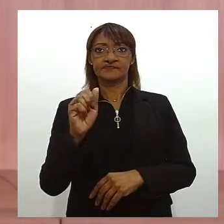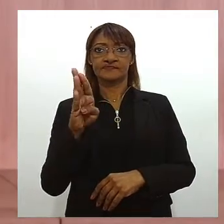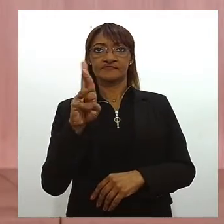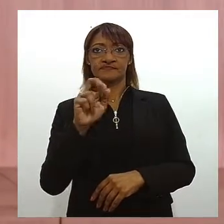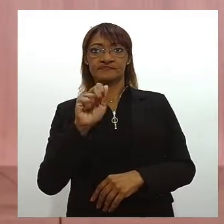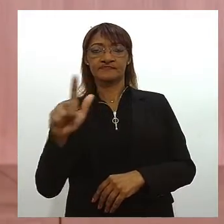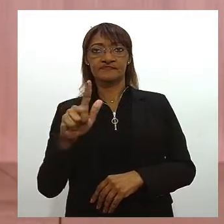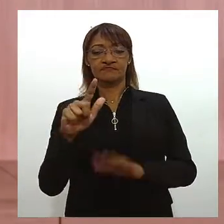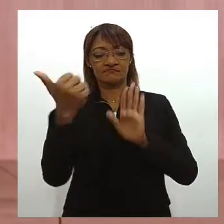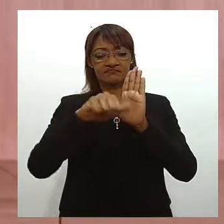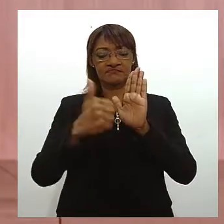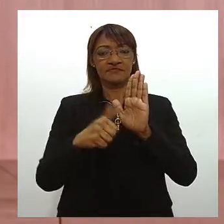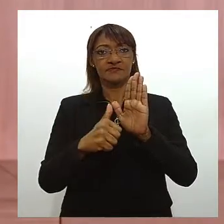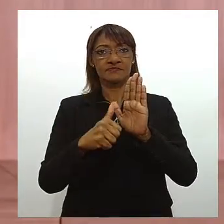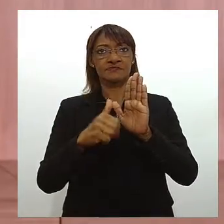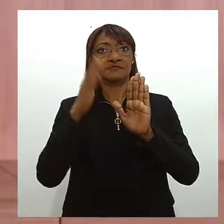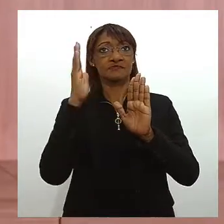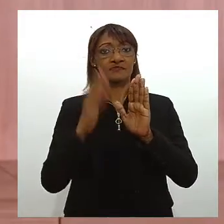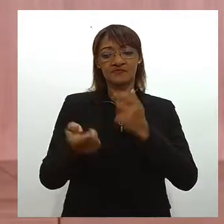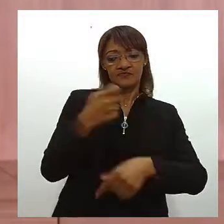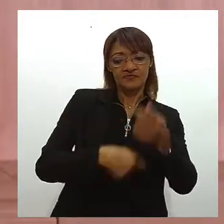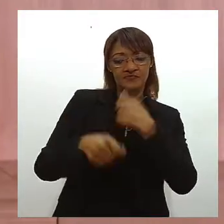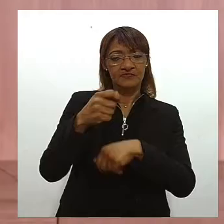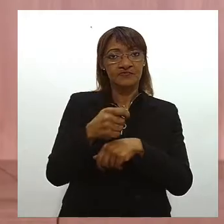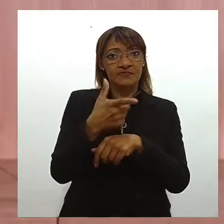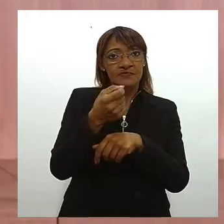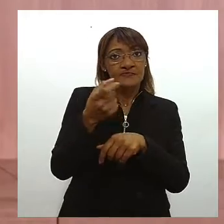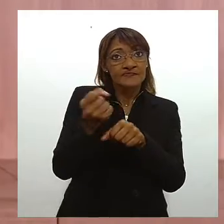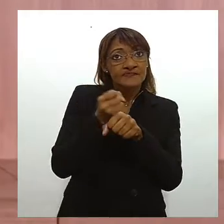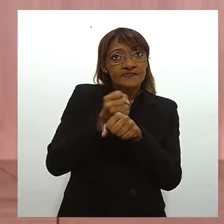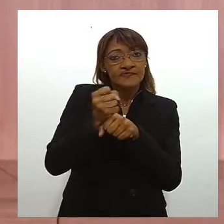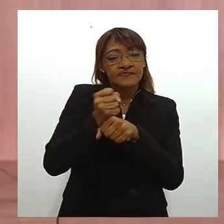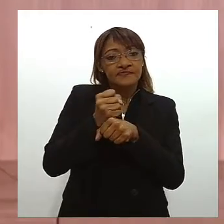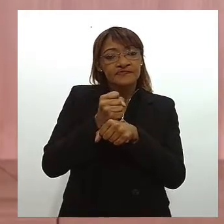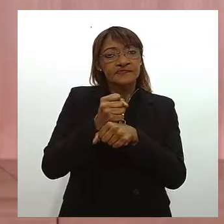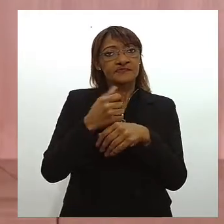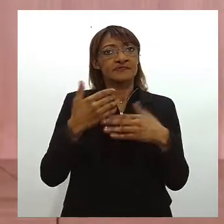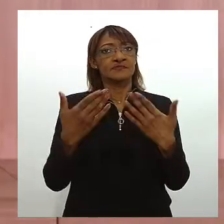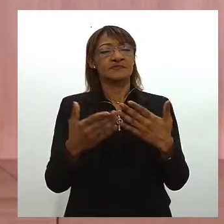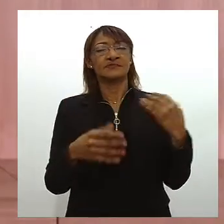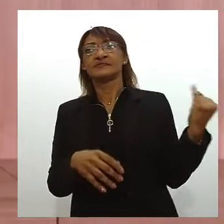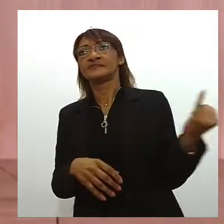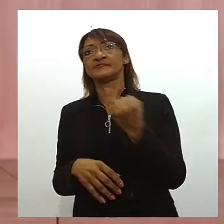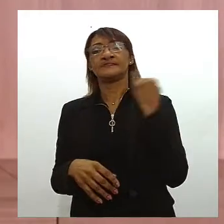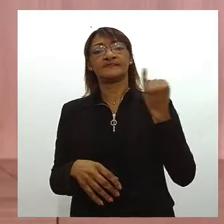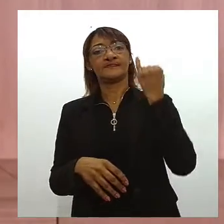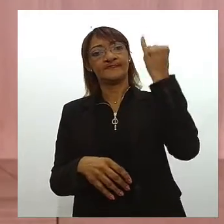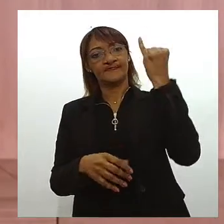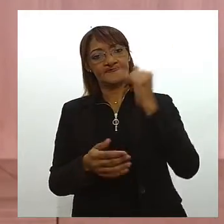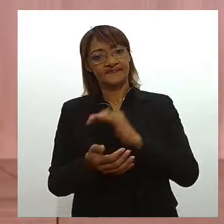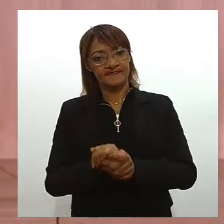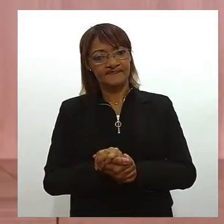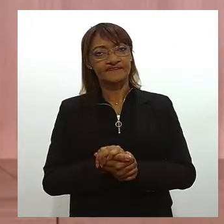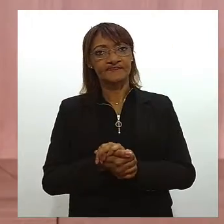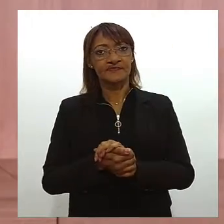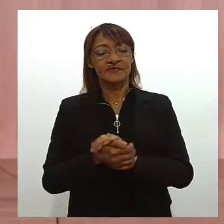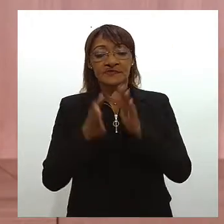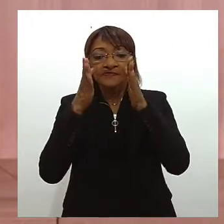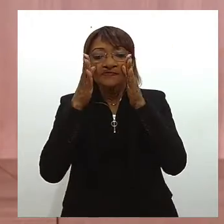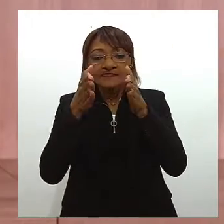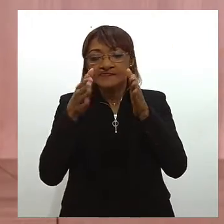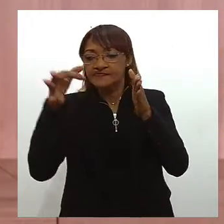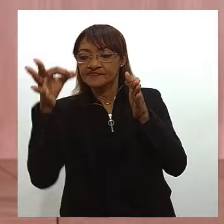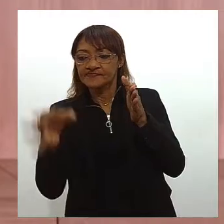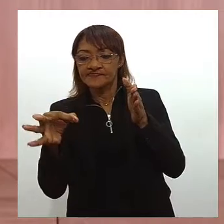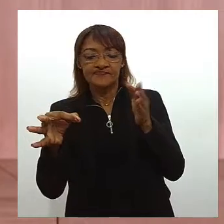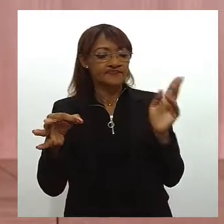a nossa macroeconomia nos últimos 20 anos. É uma contribuição muito importante, que é um horizonte para enxergar onde acertamos,